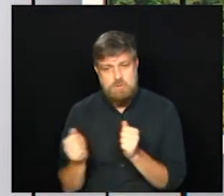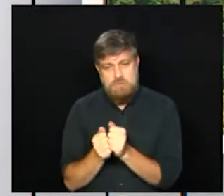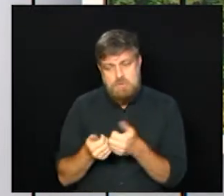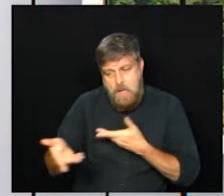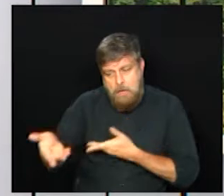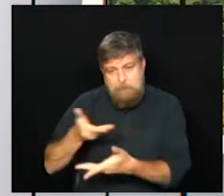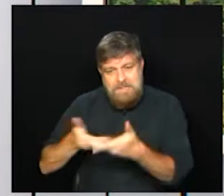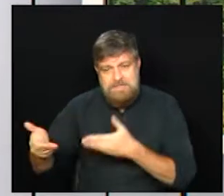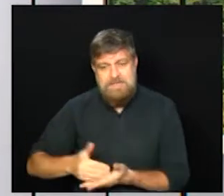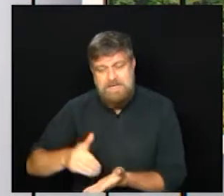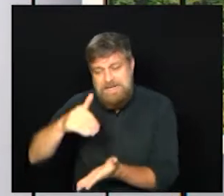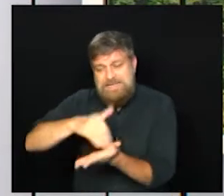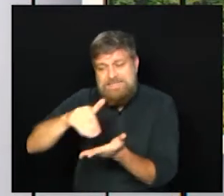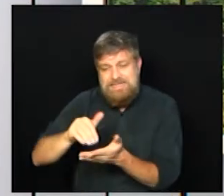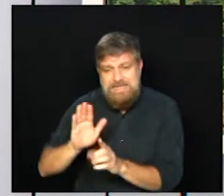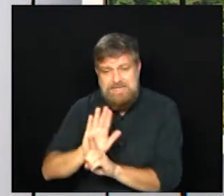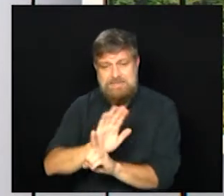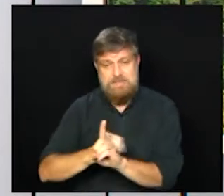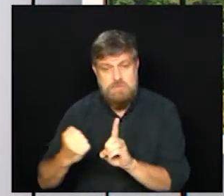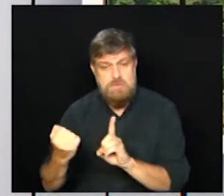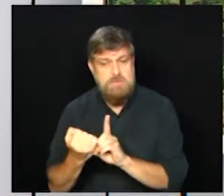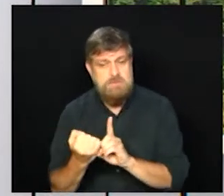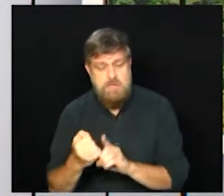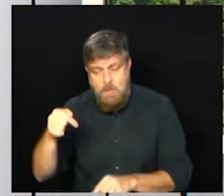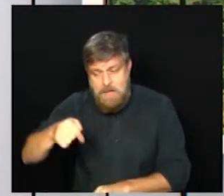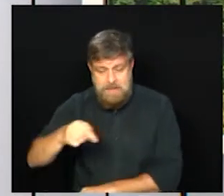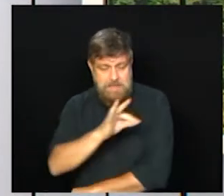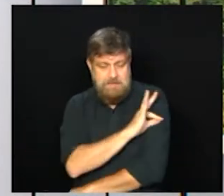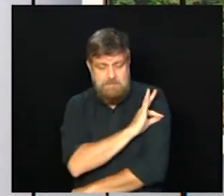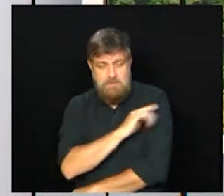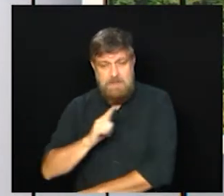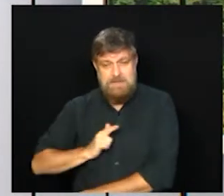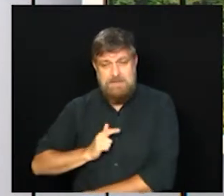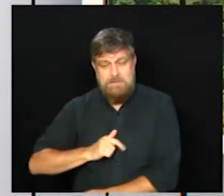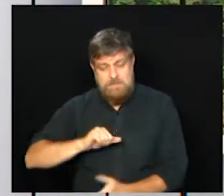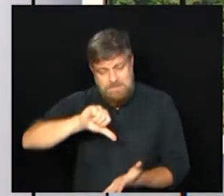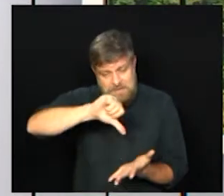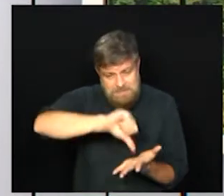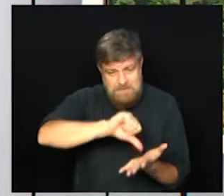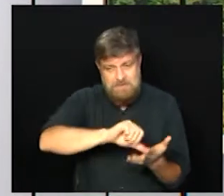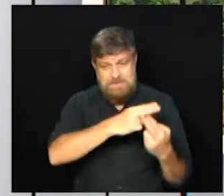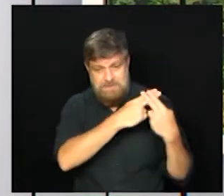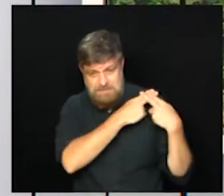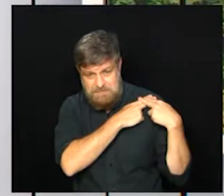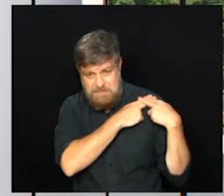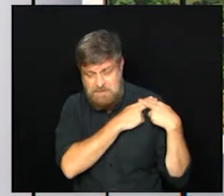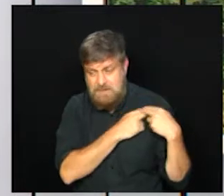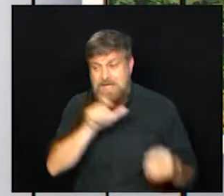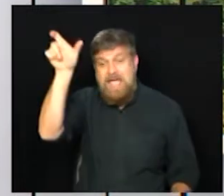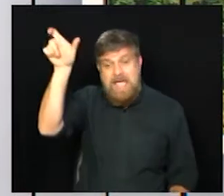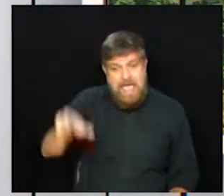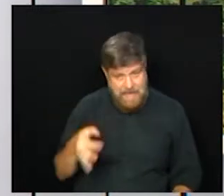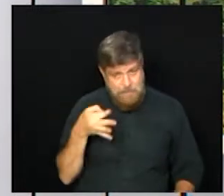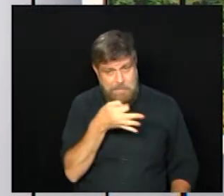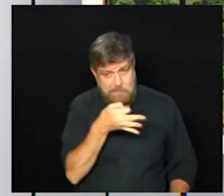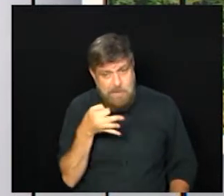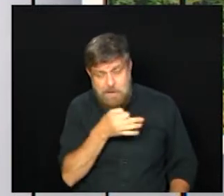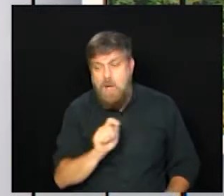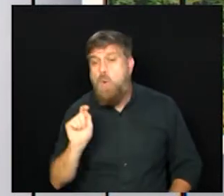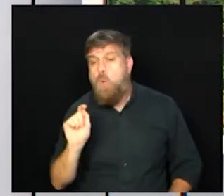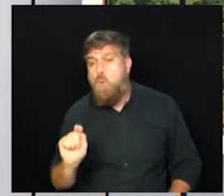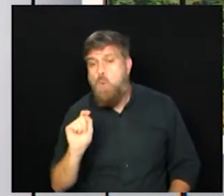a Secretaria de Assistência, que é importante que esse serviço de responsabilização, que toca exatamente nisso que a Carla falou, né,